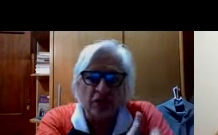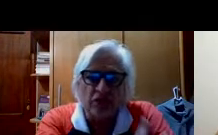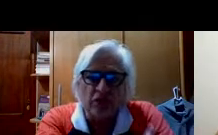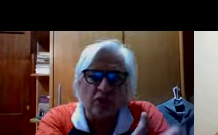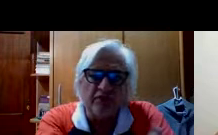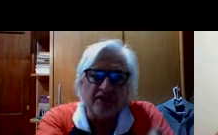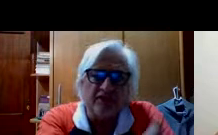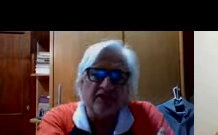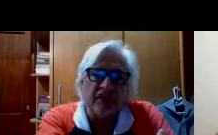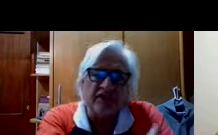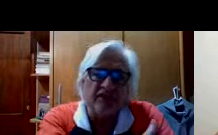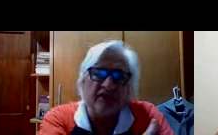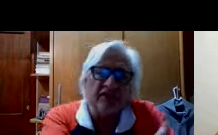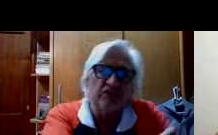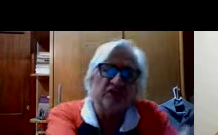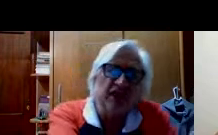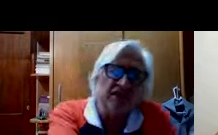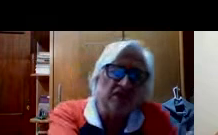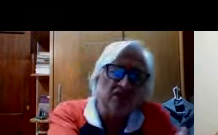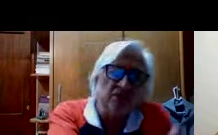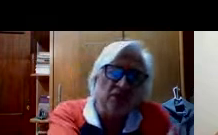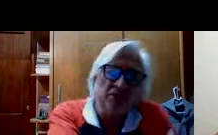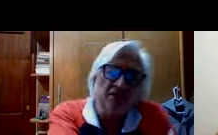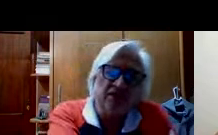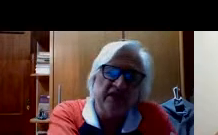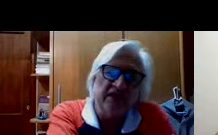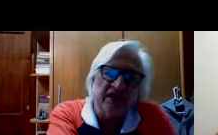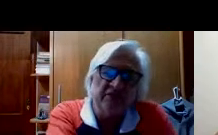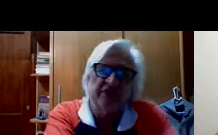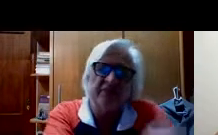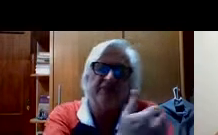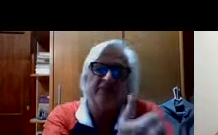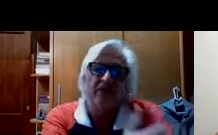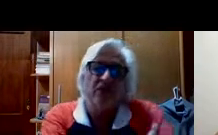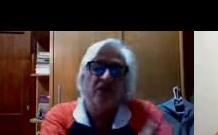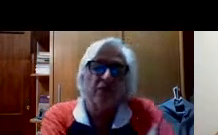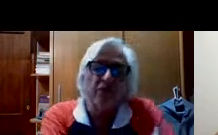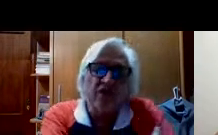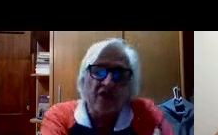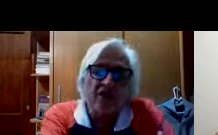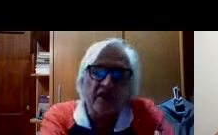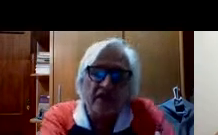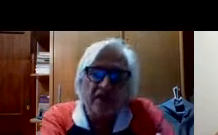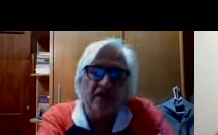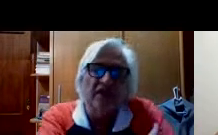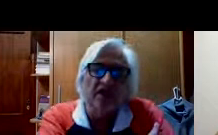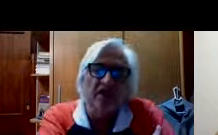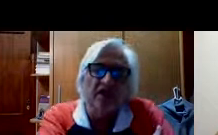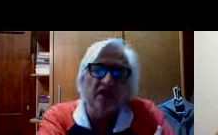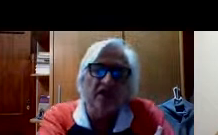elétrica normalmente está associada com a boa condutividade térmica. Por